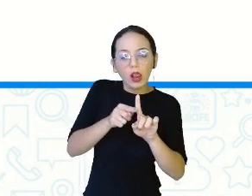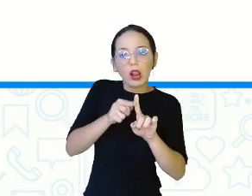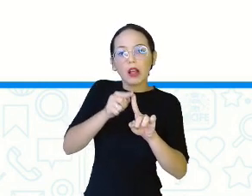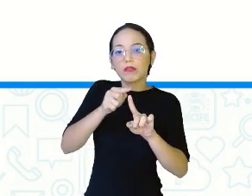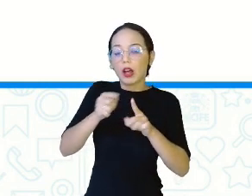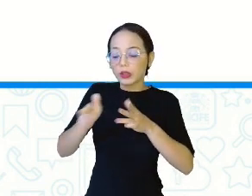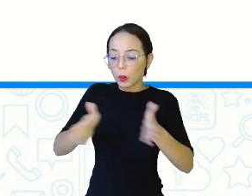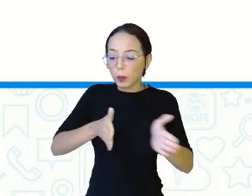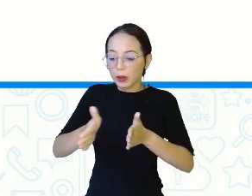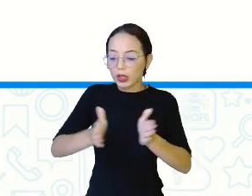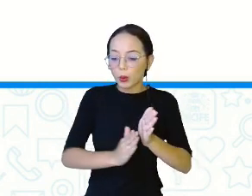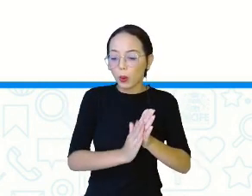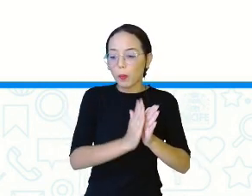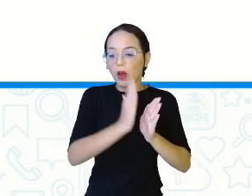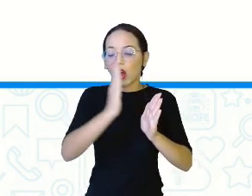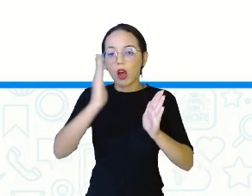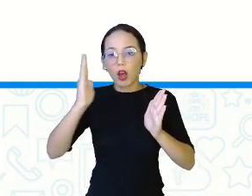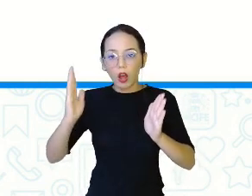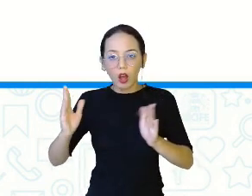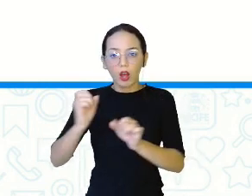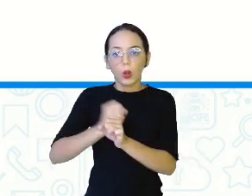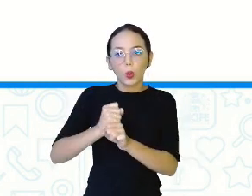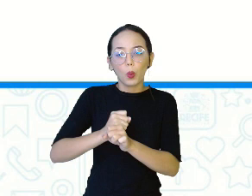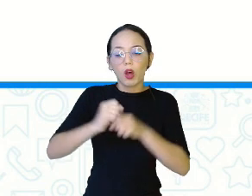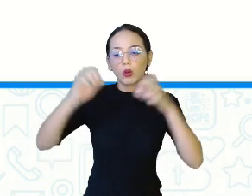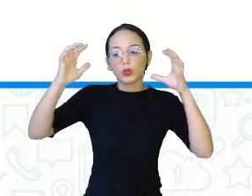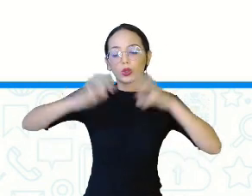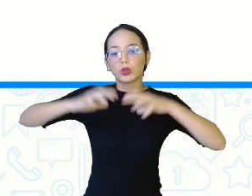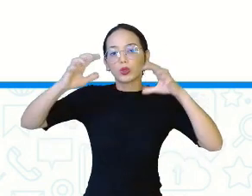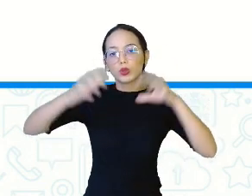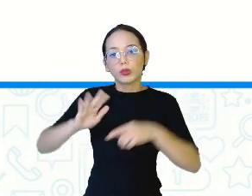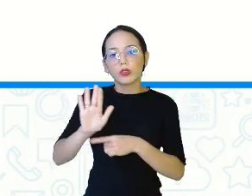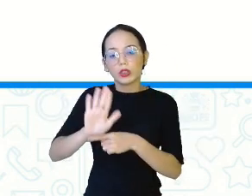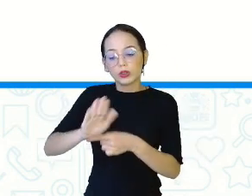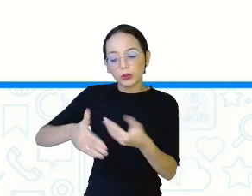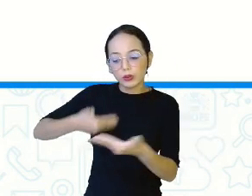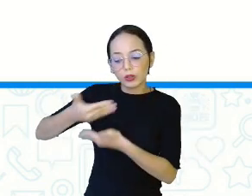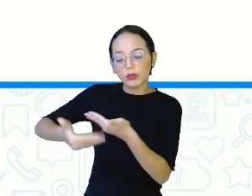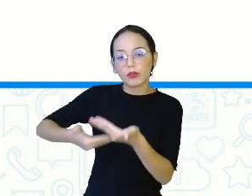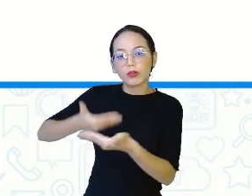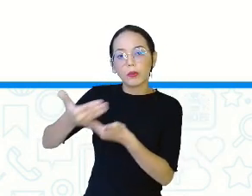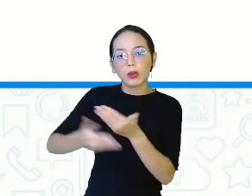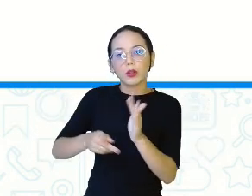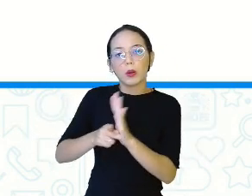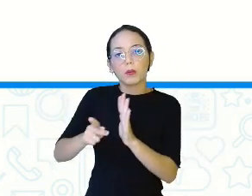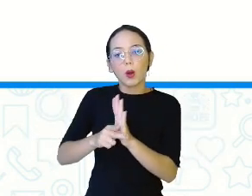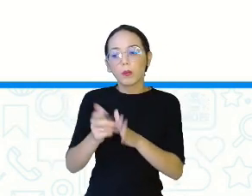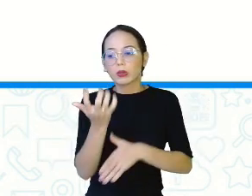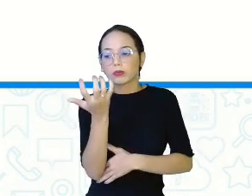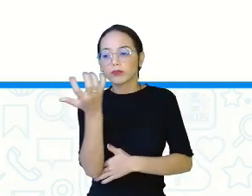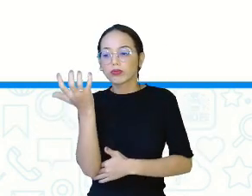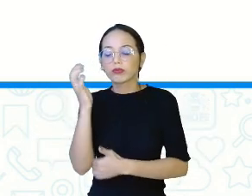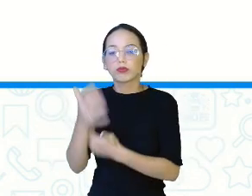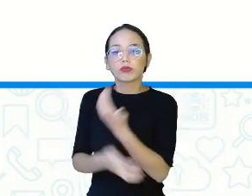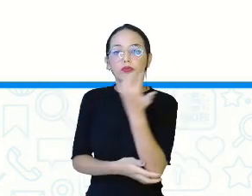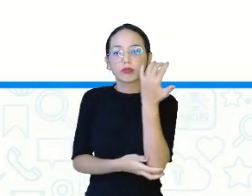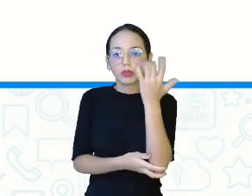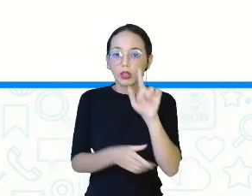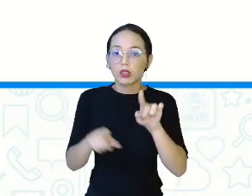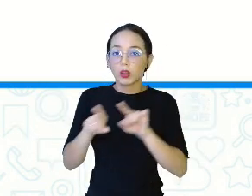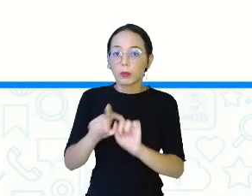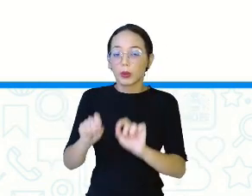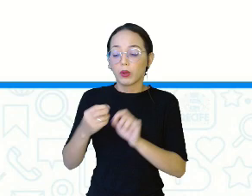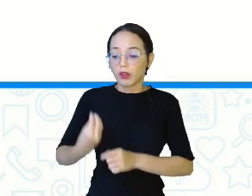longo período anual de chuvas favorecem o desenvolvimento da vegetação densa e da